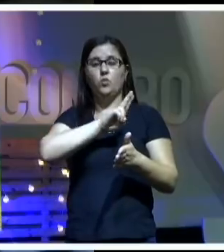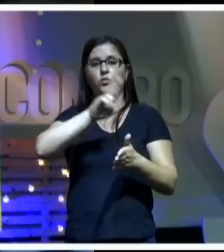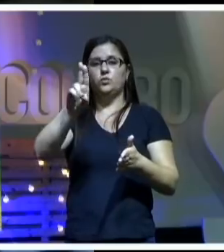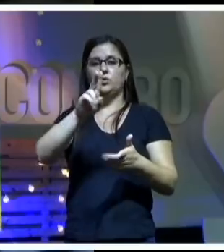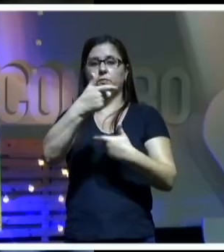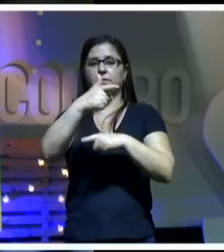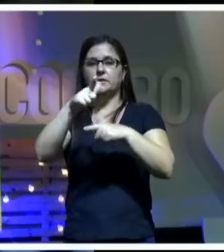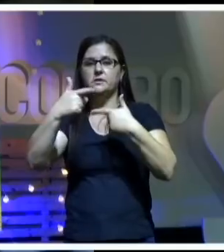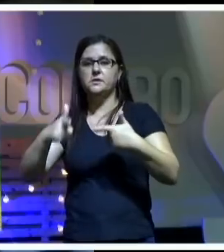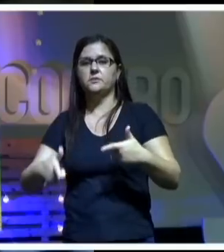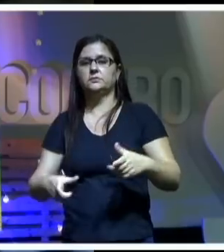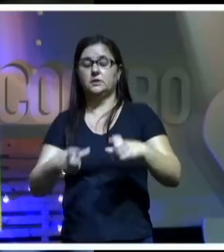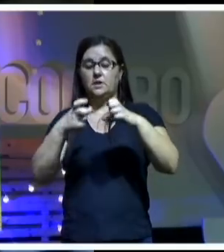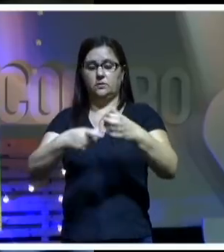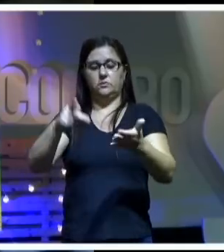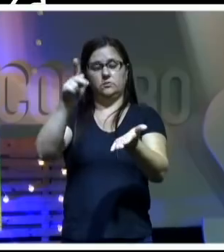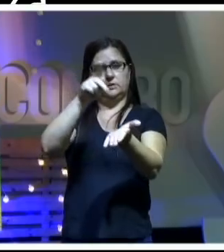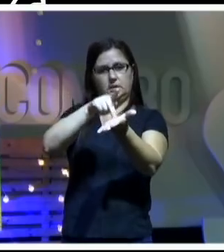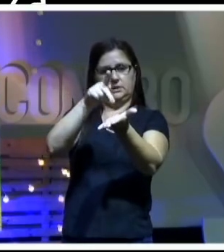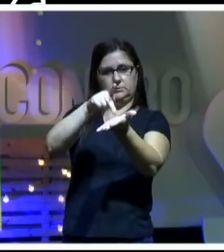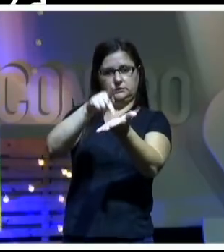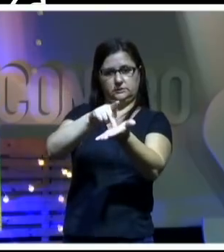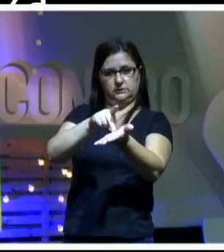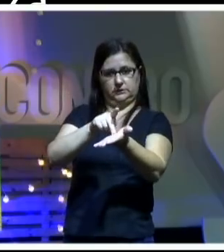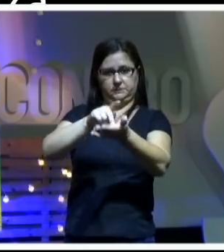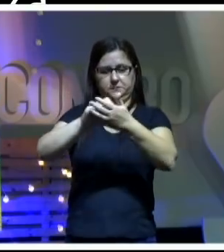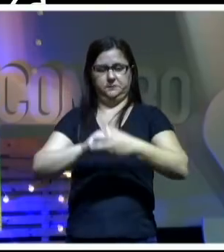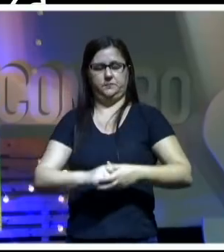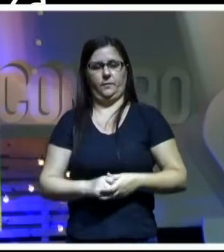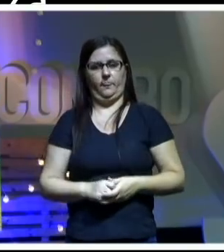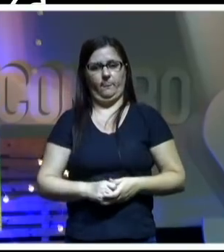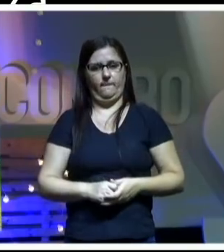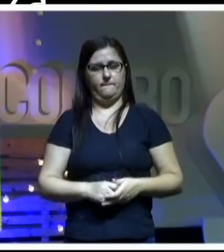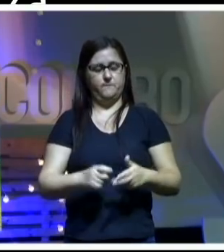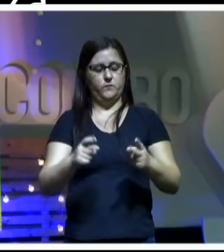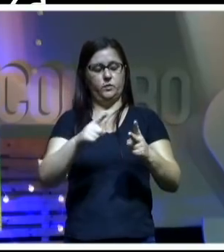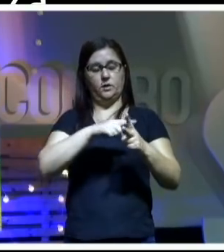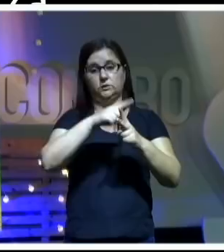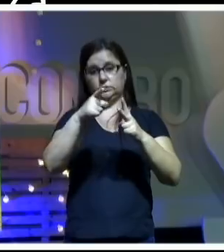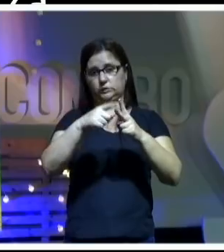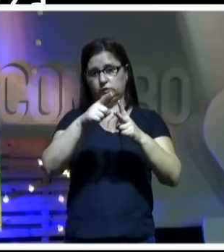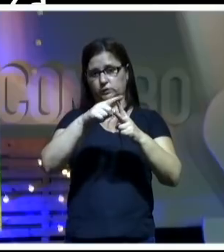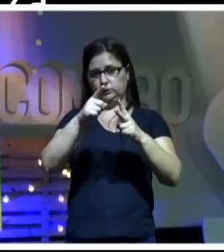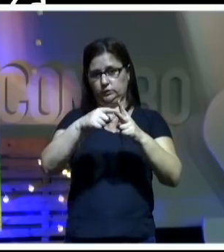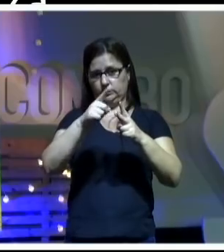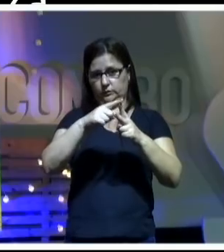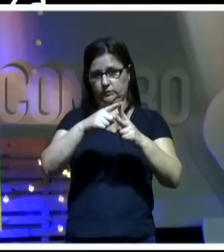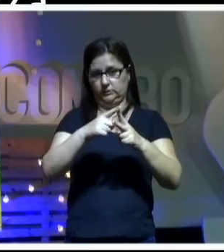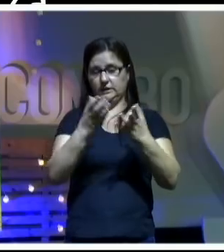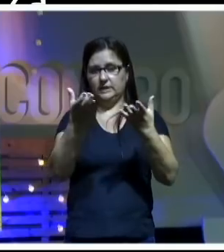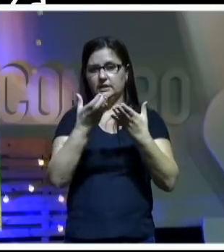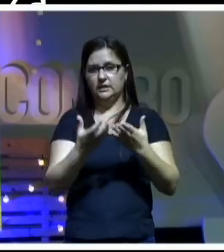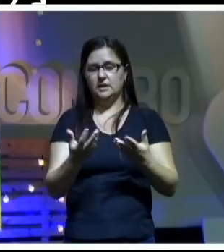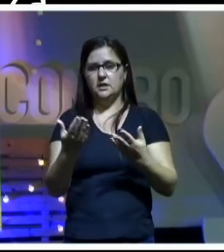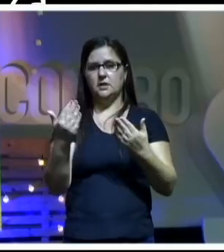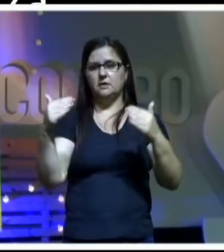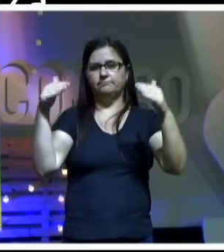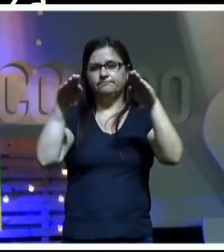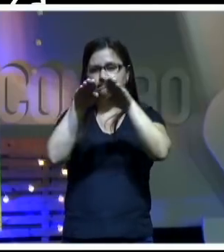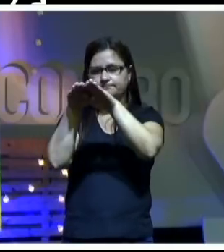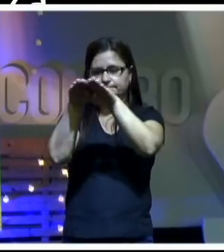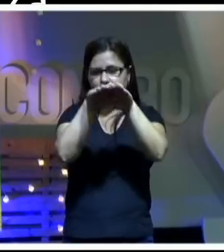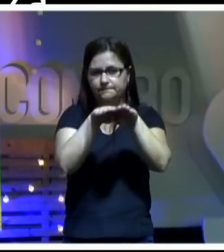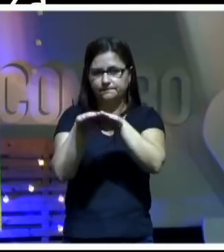o que aconteceu teologia evangélica e ele diz o seguinte dois modelos do ministério pastoral competiam pela mente protestante do século